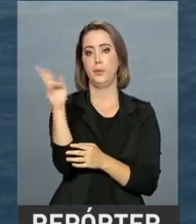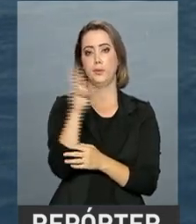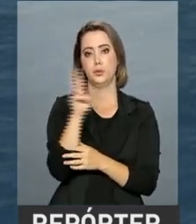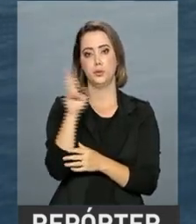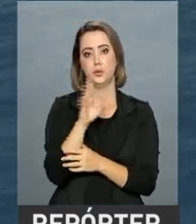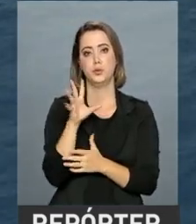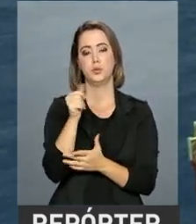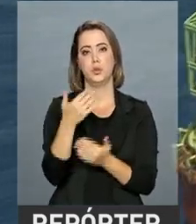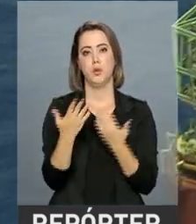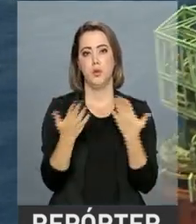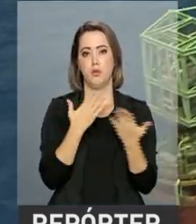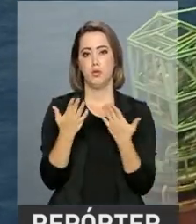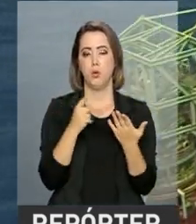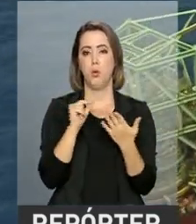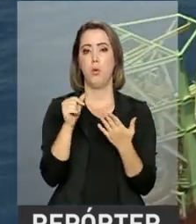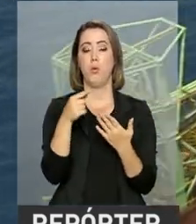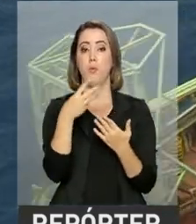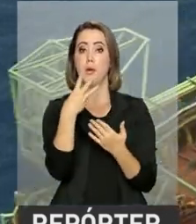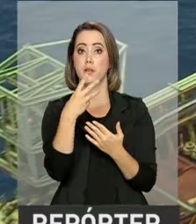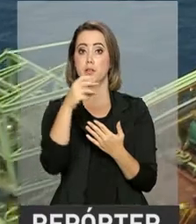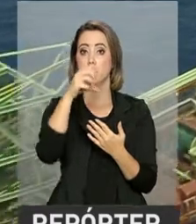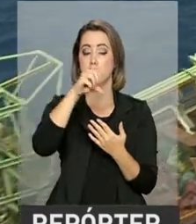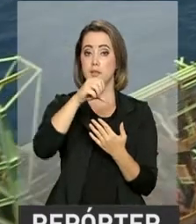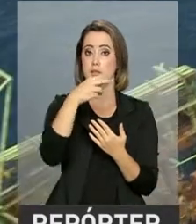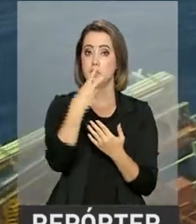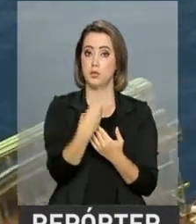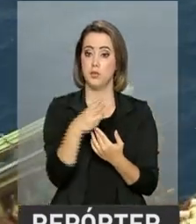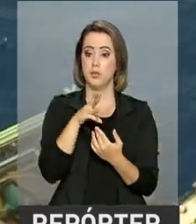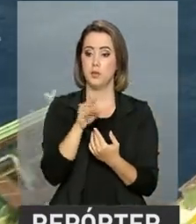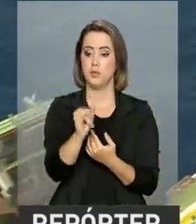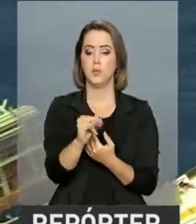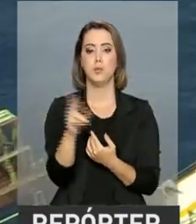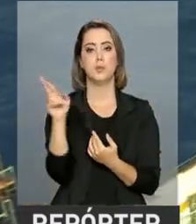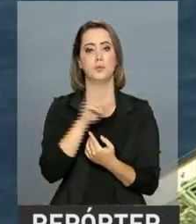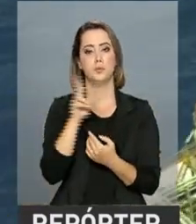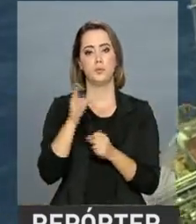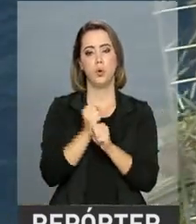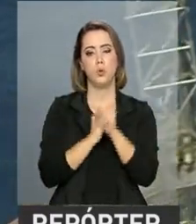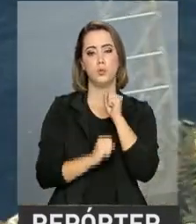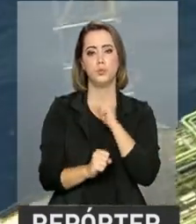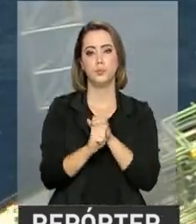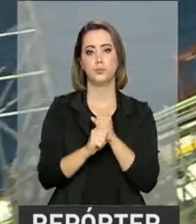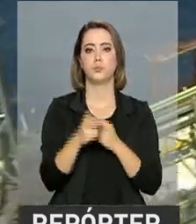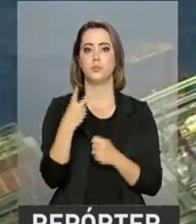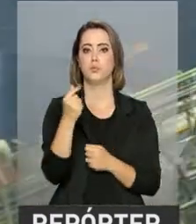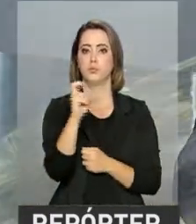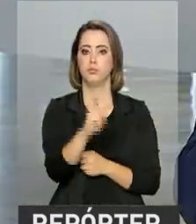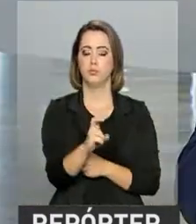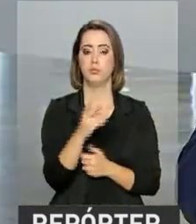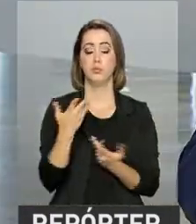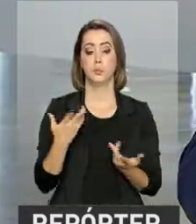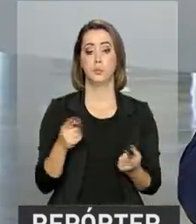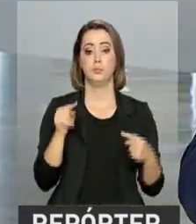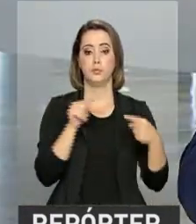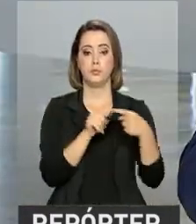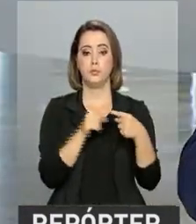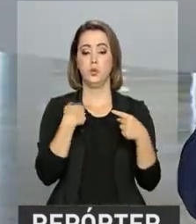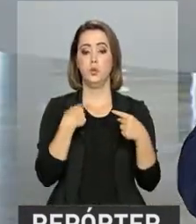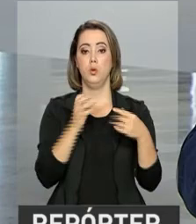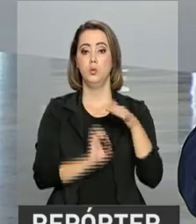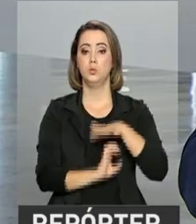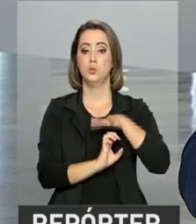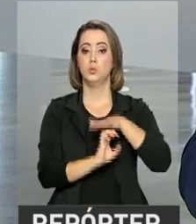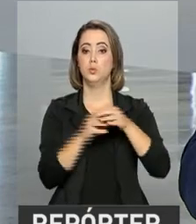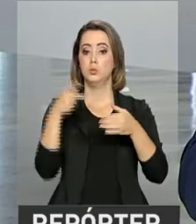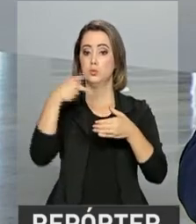contra 392 bilhões de reais do ano anterior 2015 de acordo com a empresa